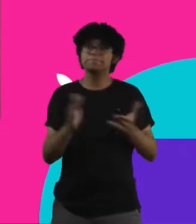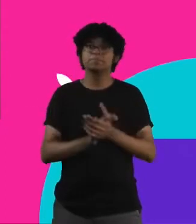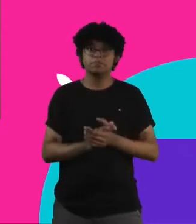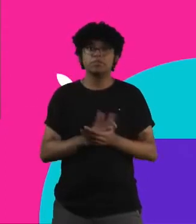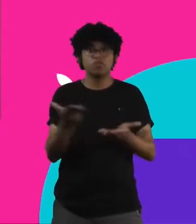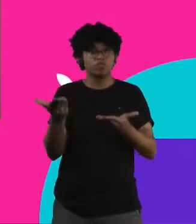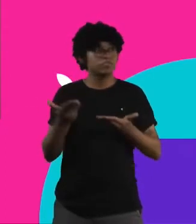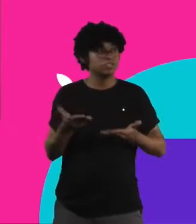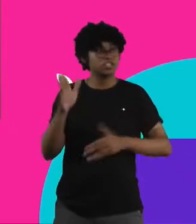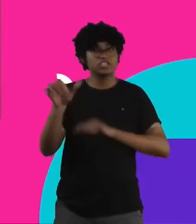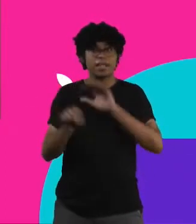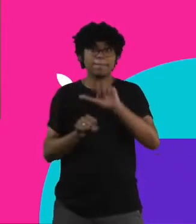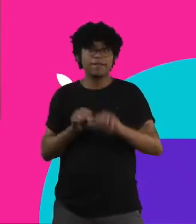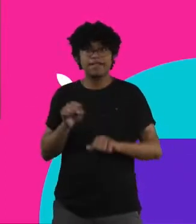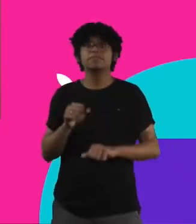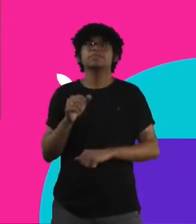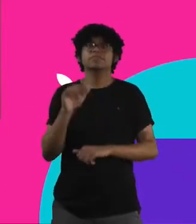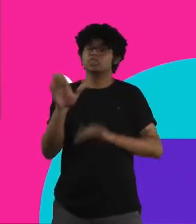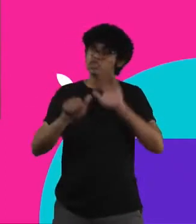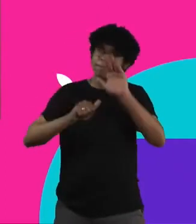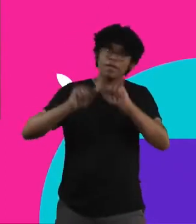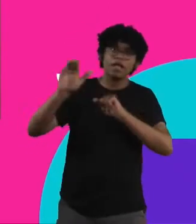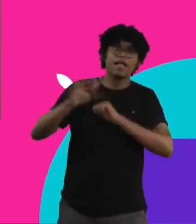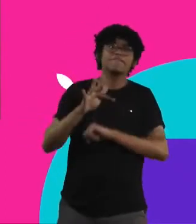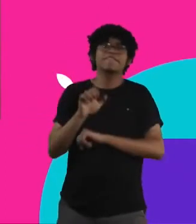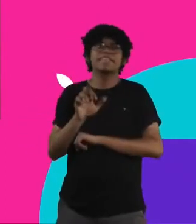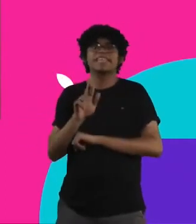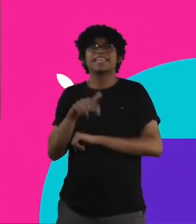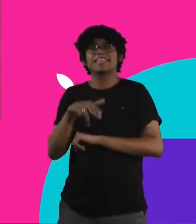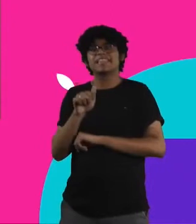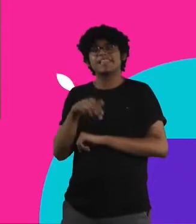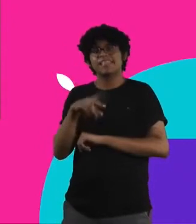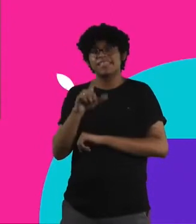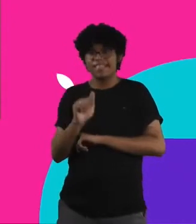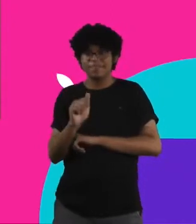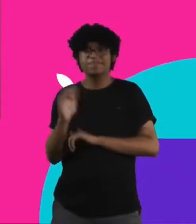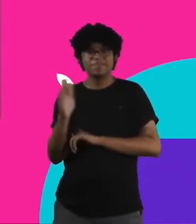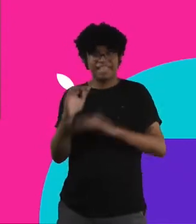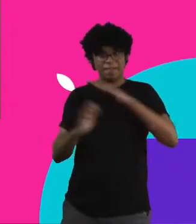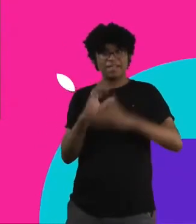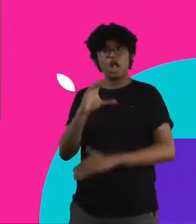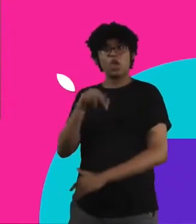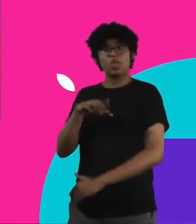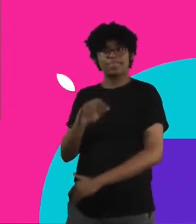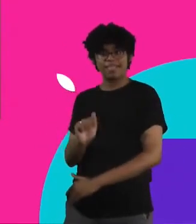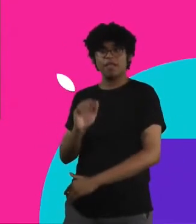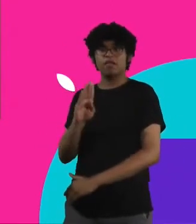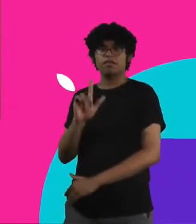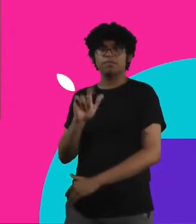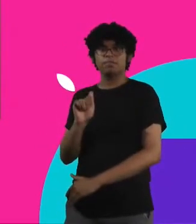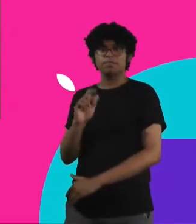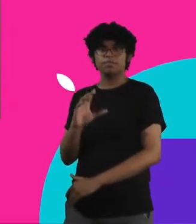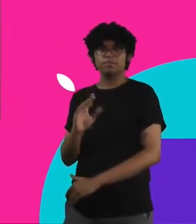se apresente, né, a Fernanda Ribeiro da Conta Black. Fernanda, conta um pouquinho Olá, para a gente aí